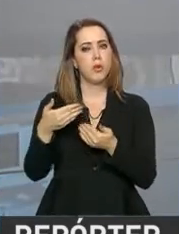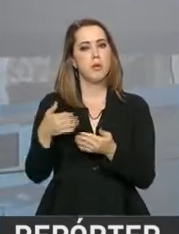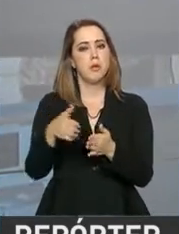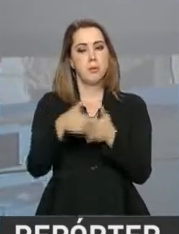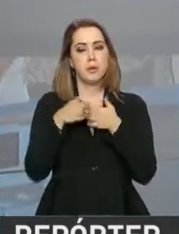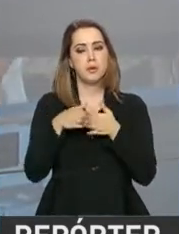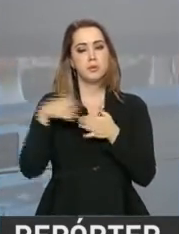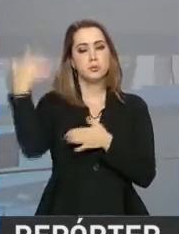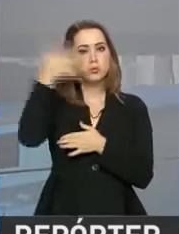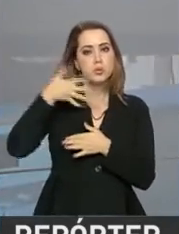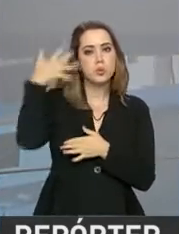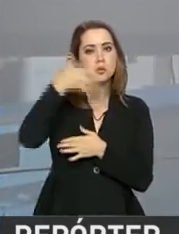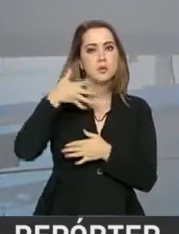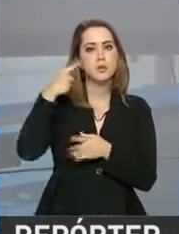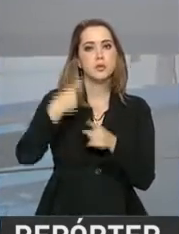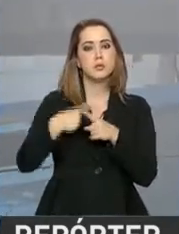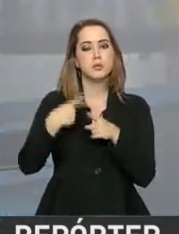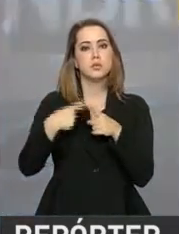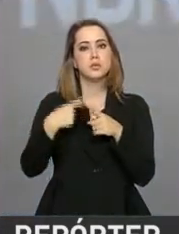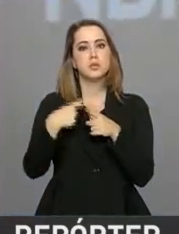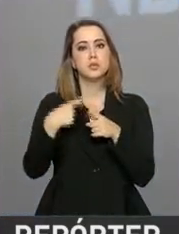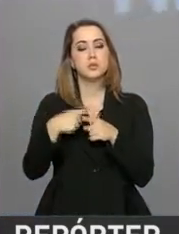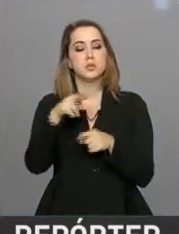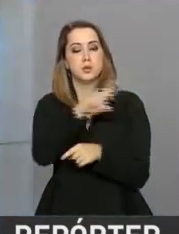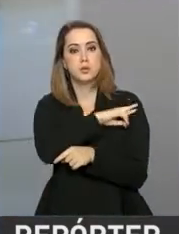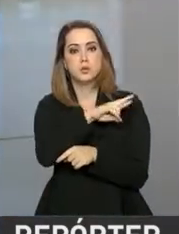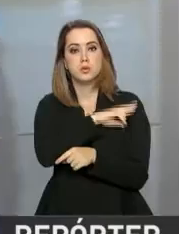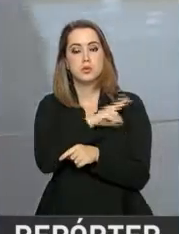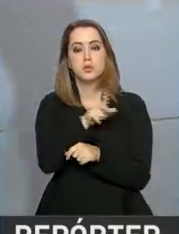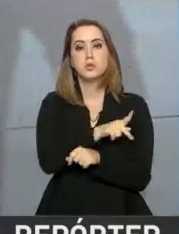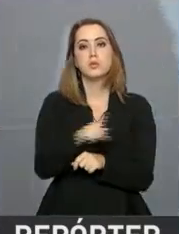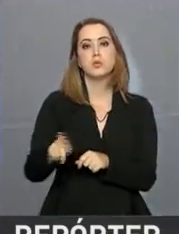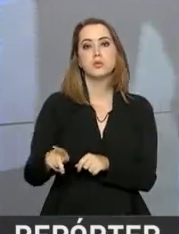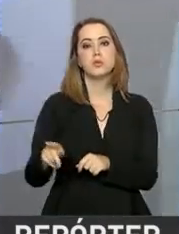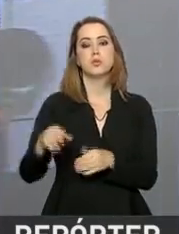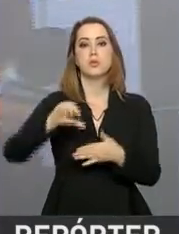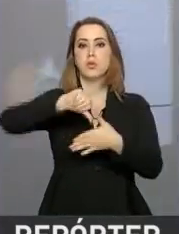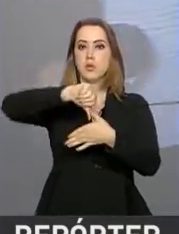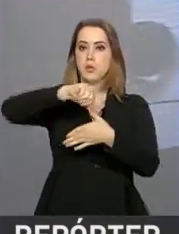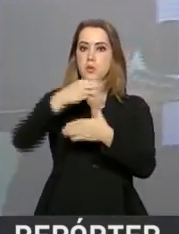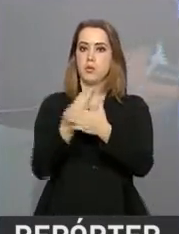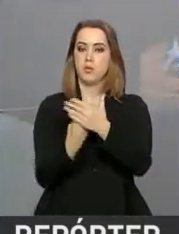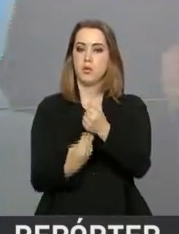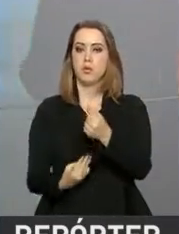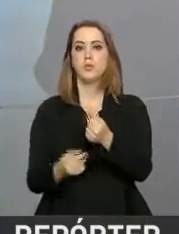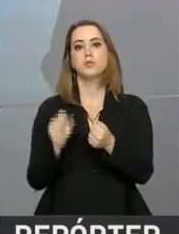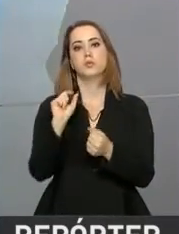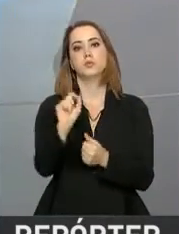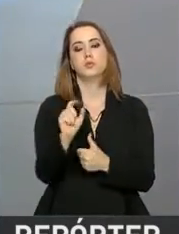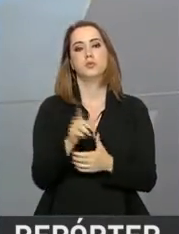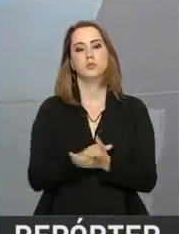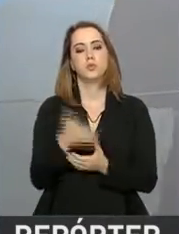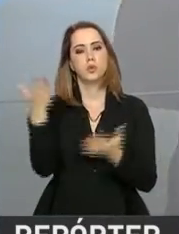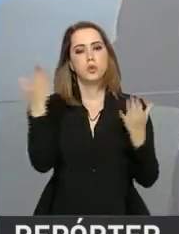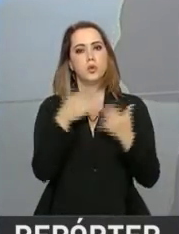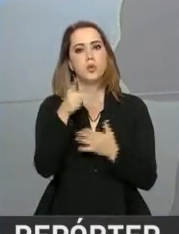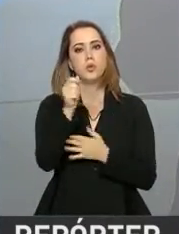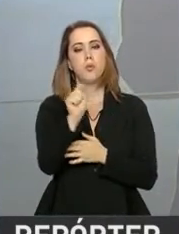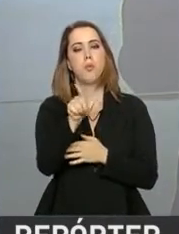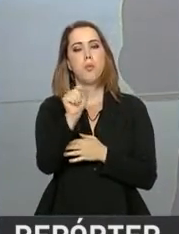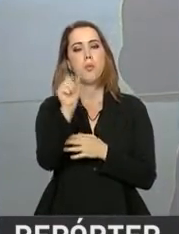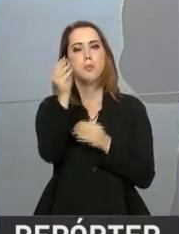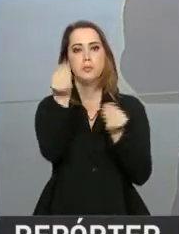presidência do mercosul eu vou conversar com o repórter paulo la sálvia que ao vivo tem as informações paulo